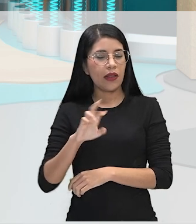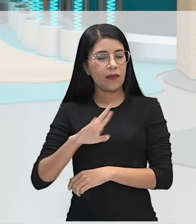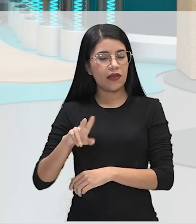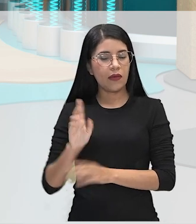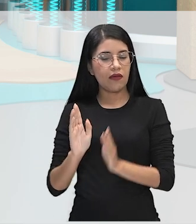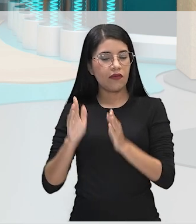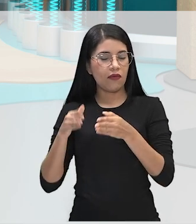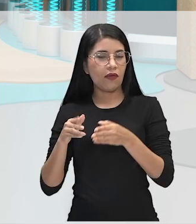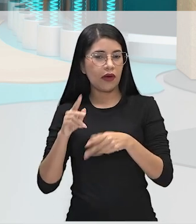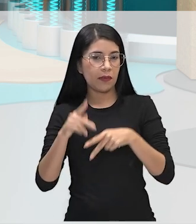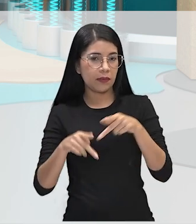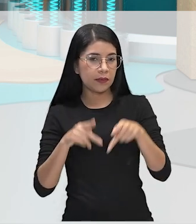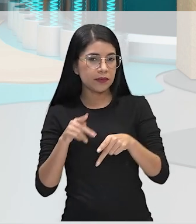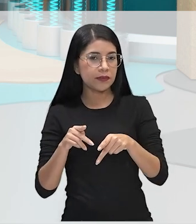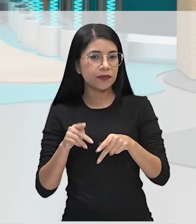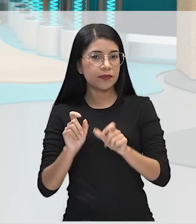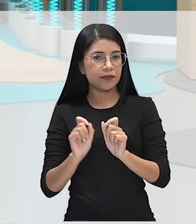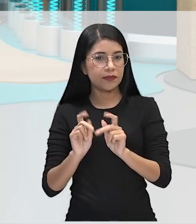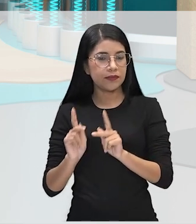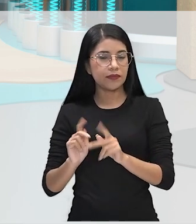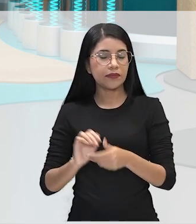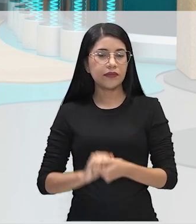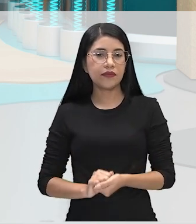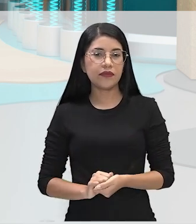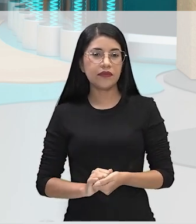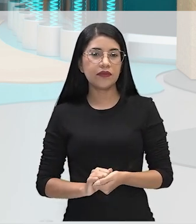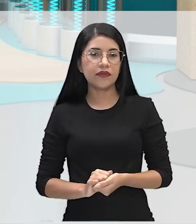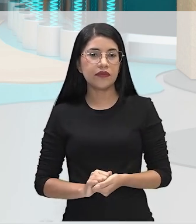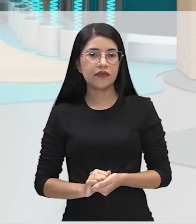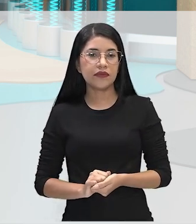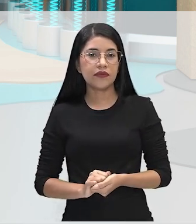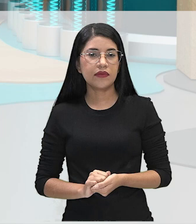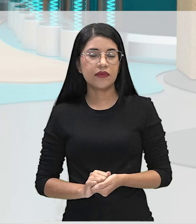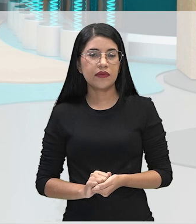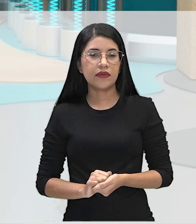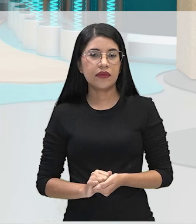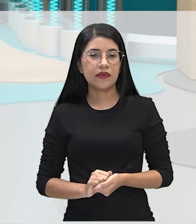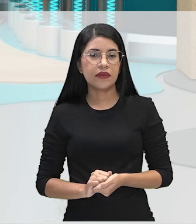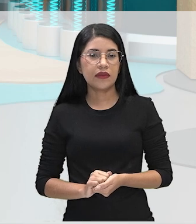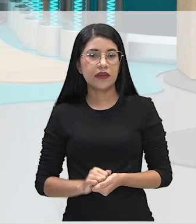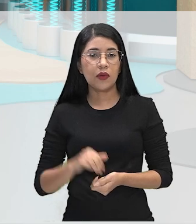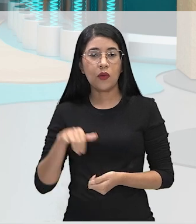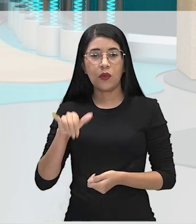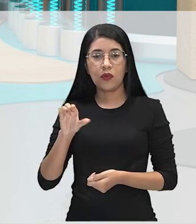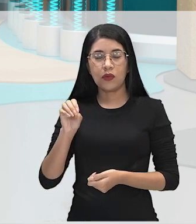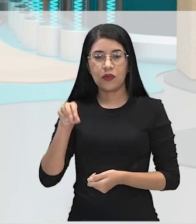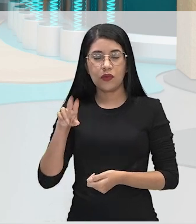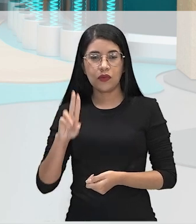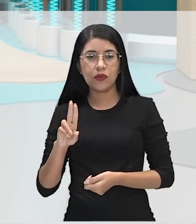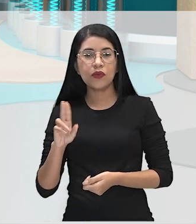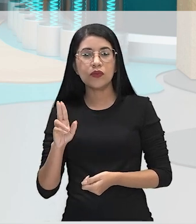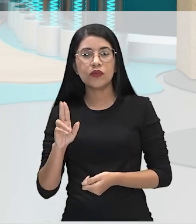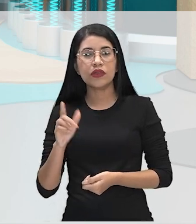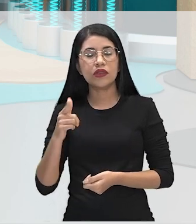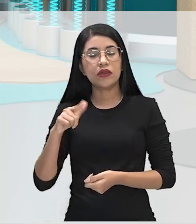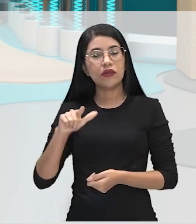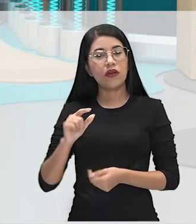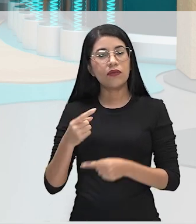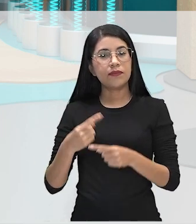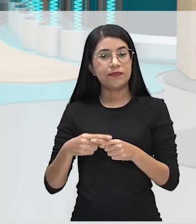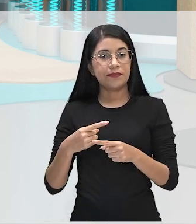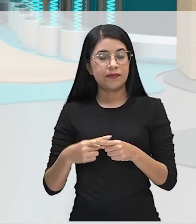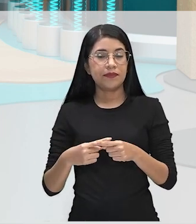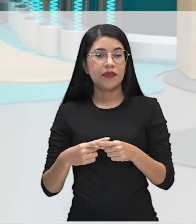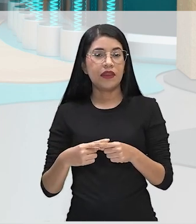ok? E por que eu repeti mais uma vez a palavra you, professora? O pronome you. Porque